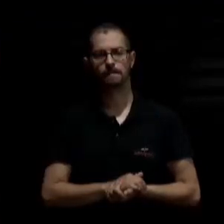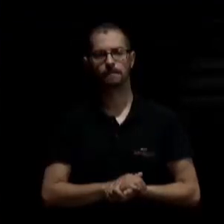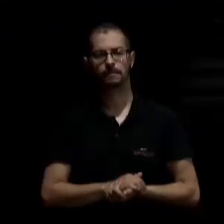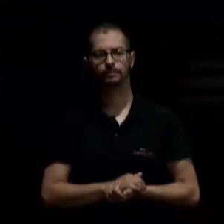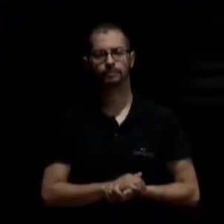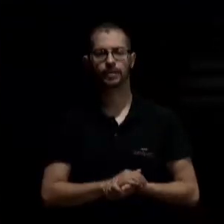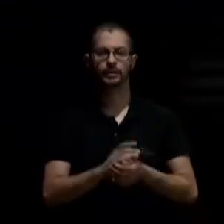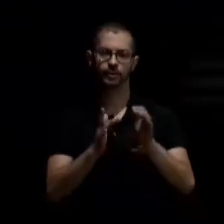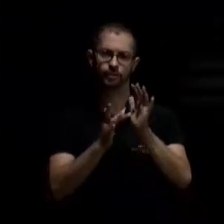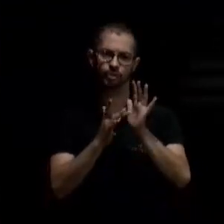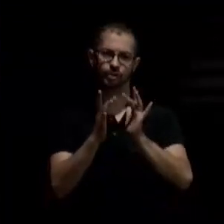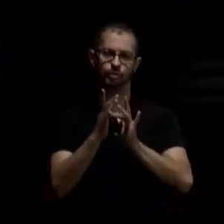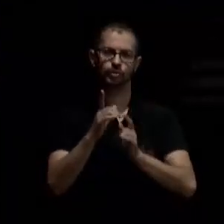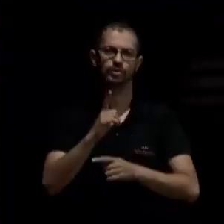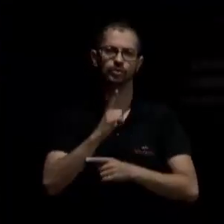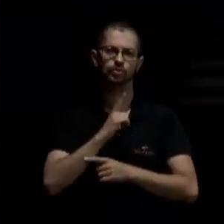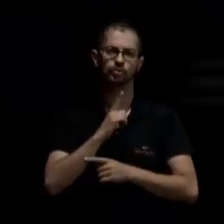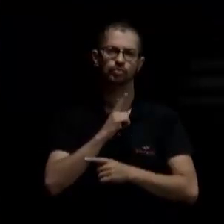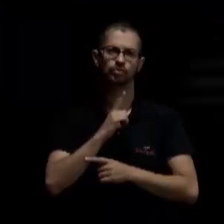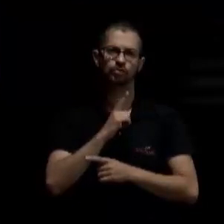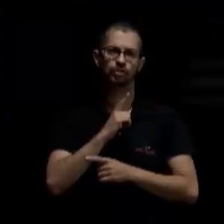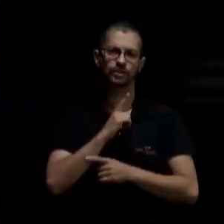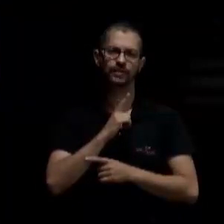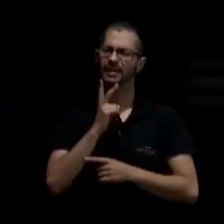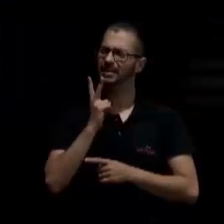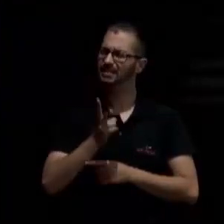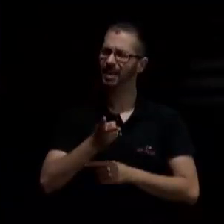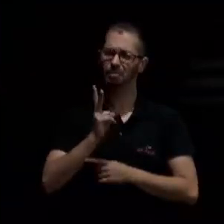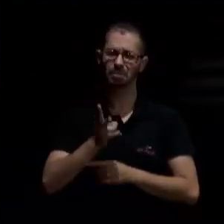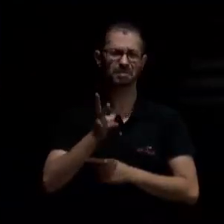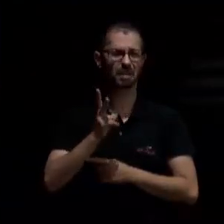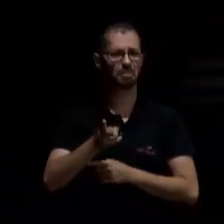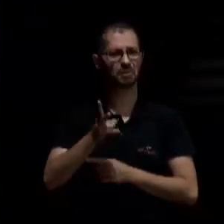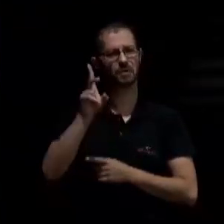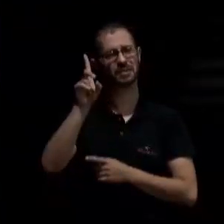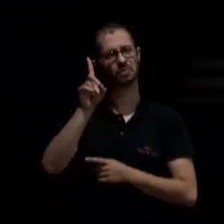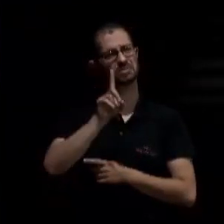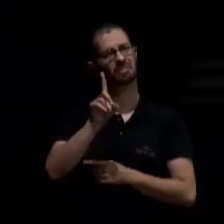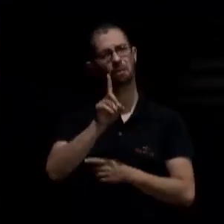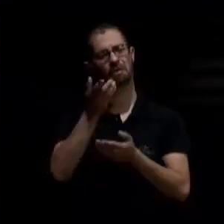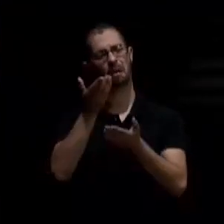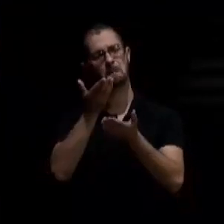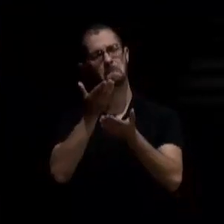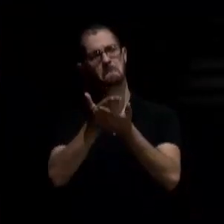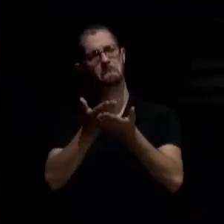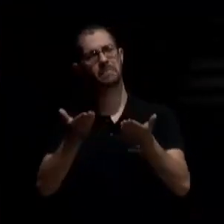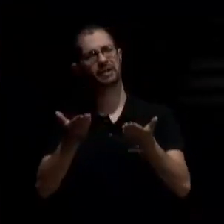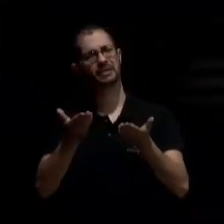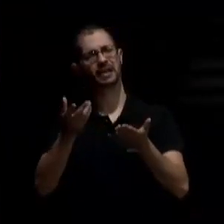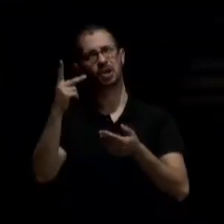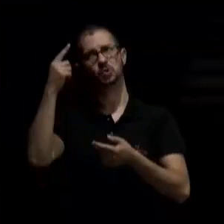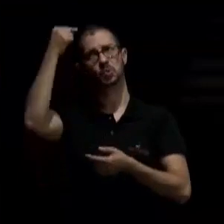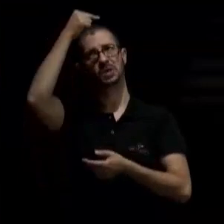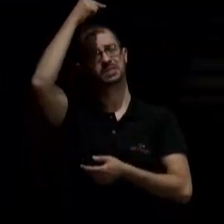Ele que sempre foi Deus e não iria perder a sua